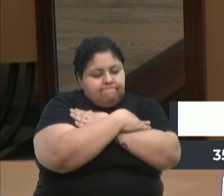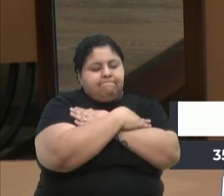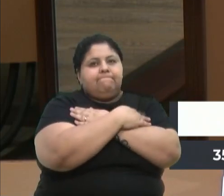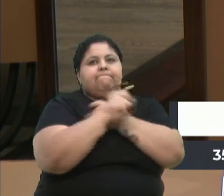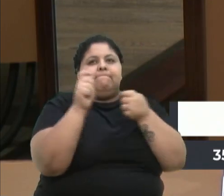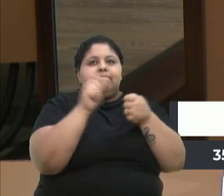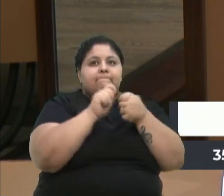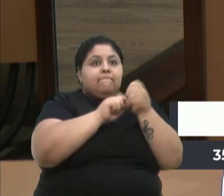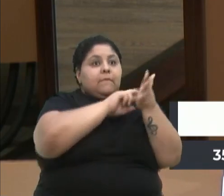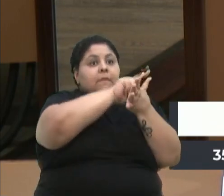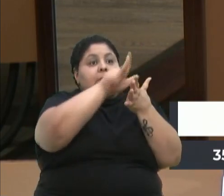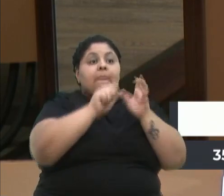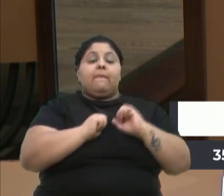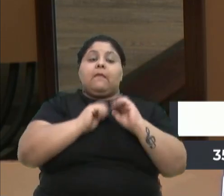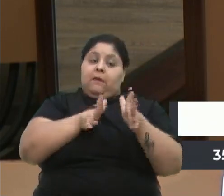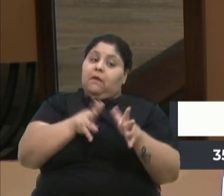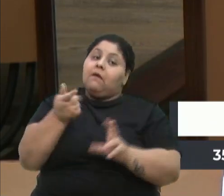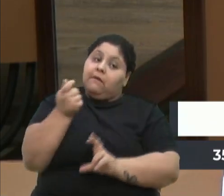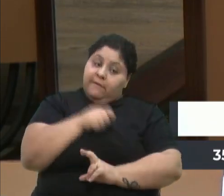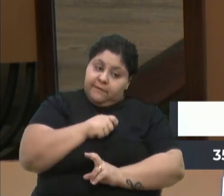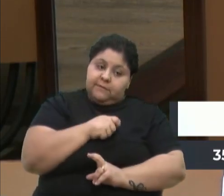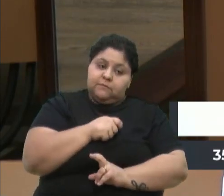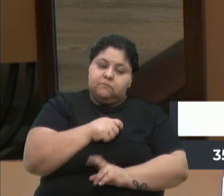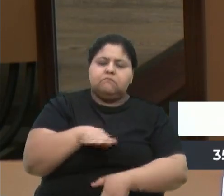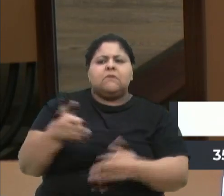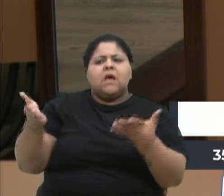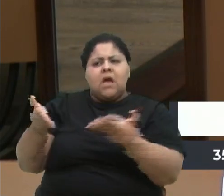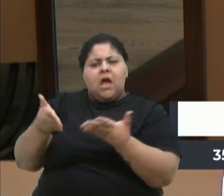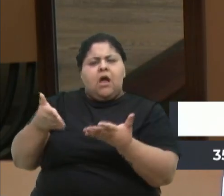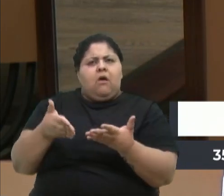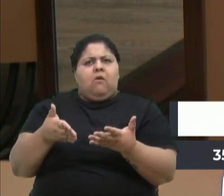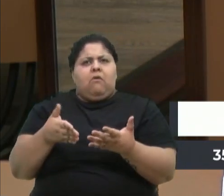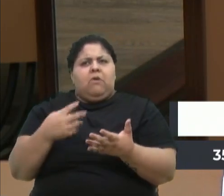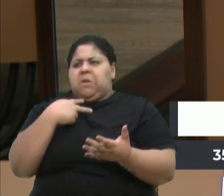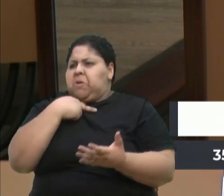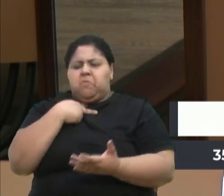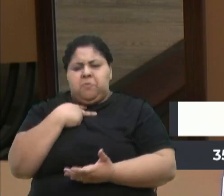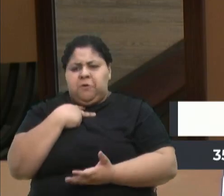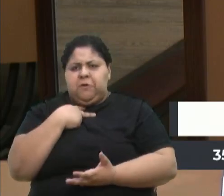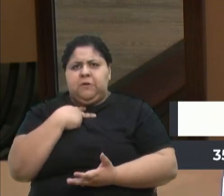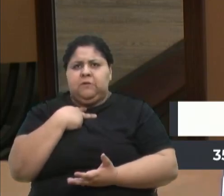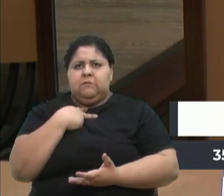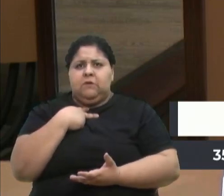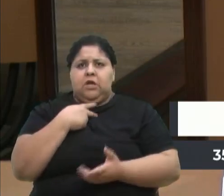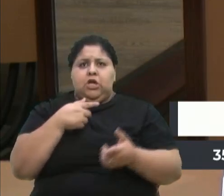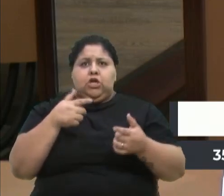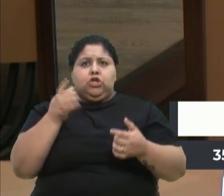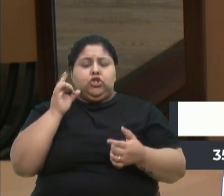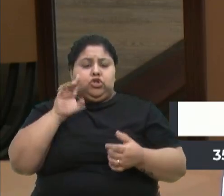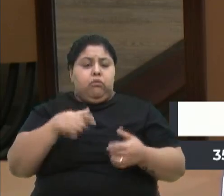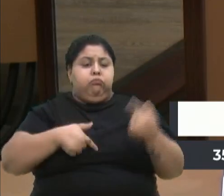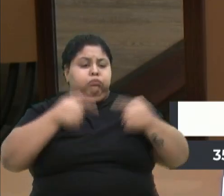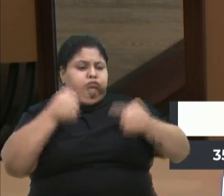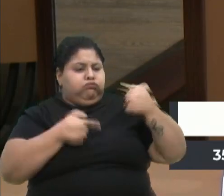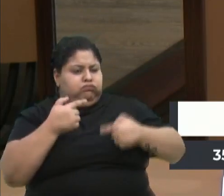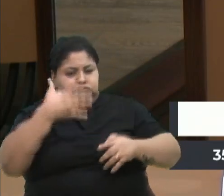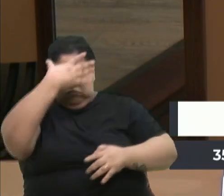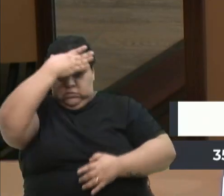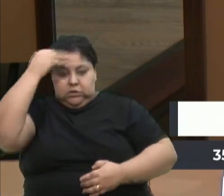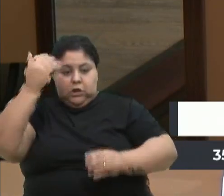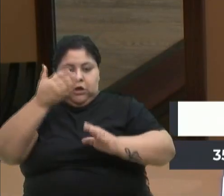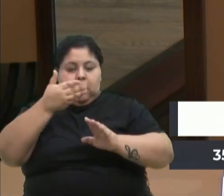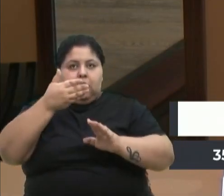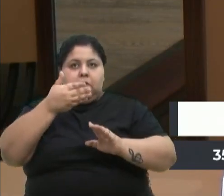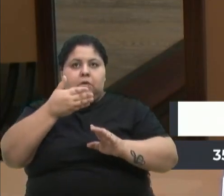uma série de ações que eram necessárias. Agora, a gente também não pode ficar criticando e esquecer que por trás de uma pessoa,